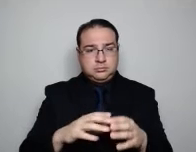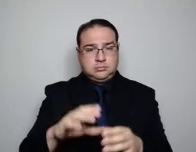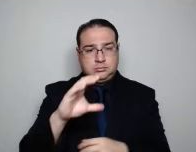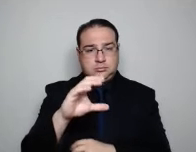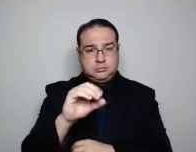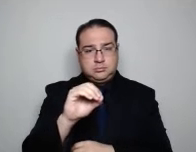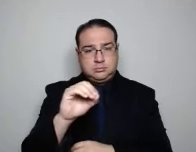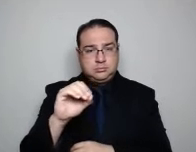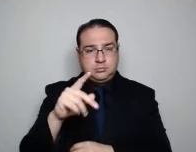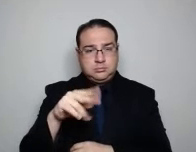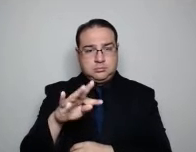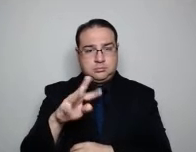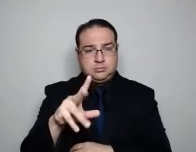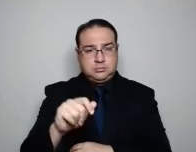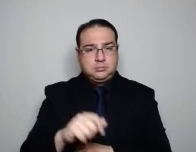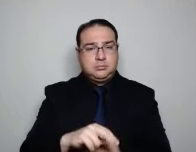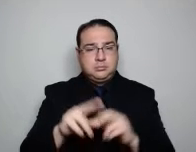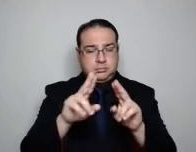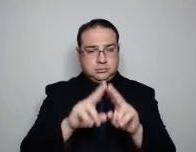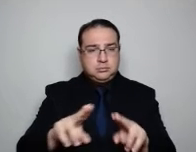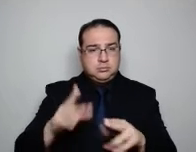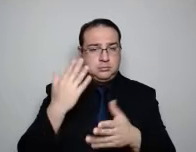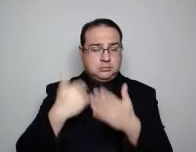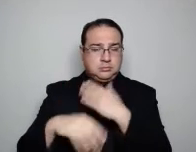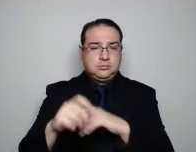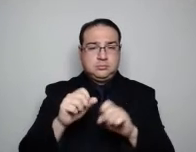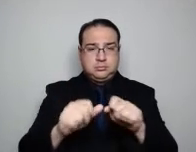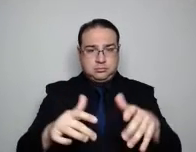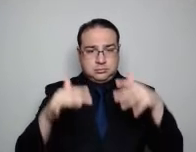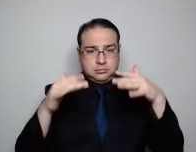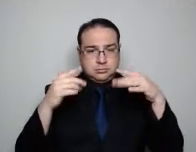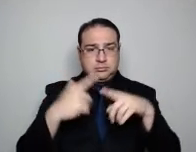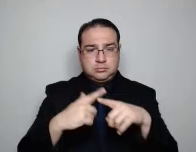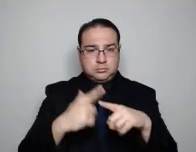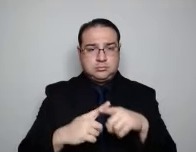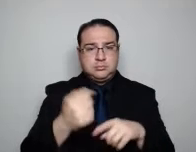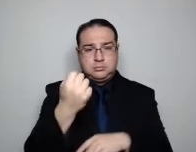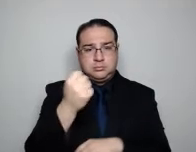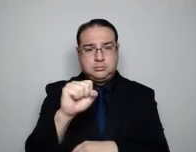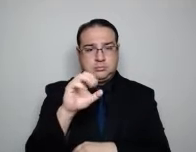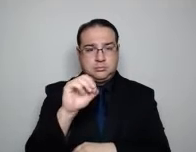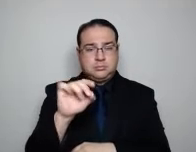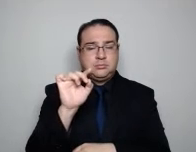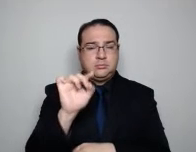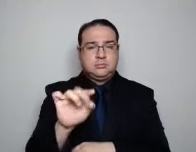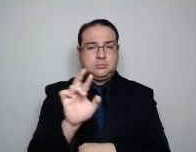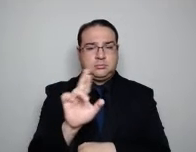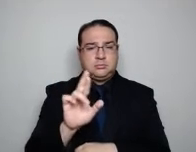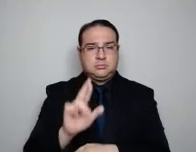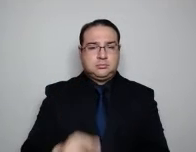Unimed, nessa época, né? Por isso eu estou optando os R$ 80 mil. Vereador Cláudio Santos.